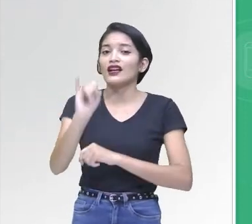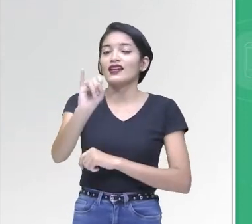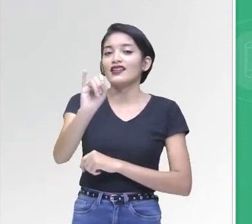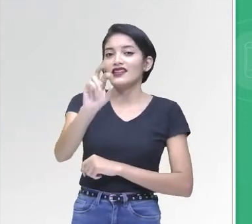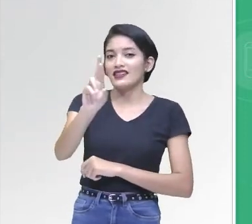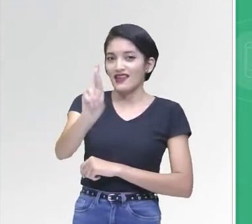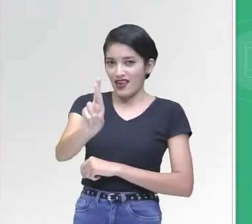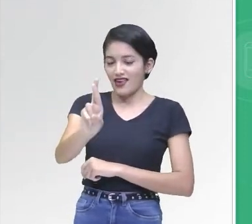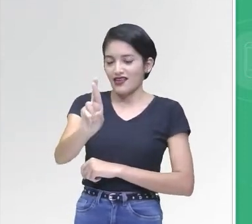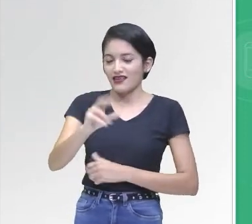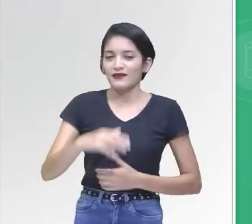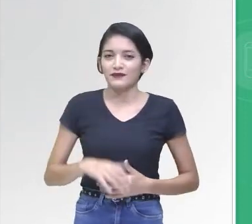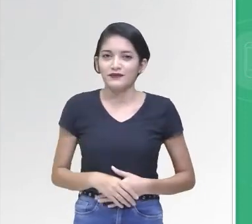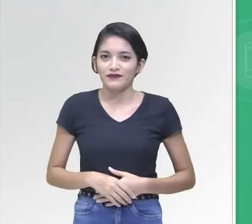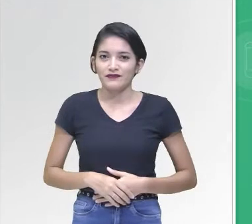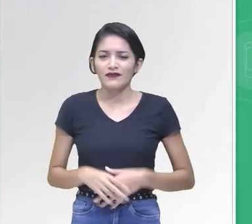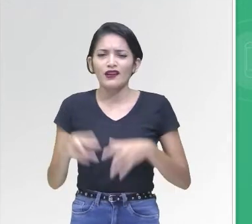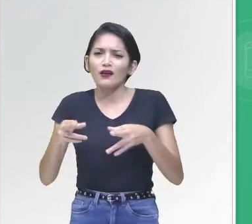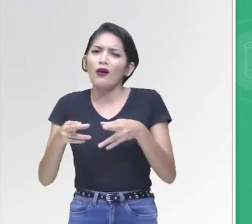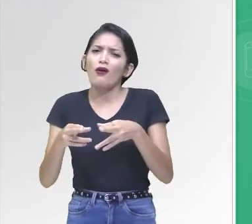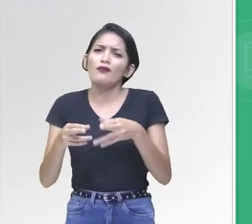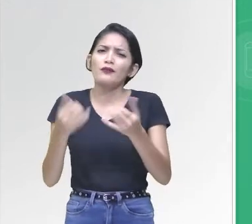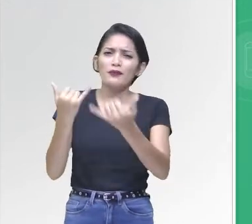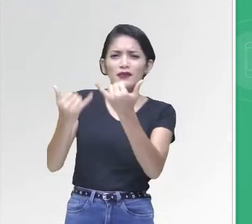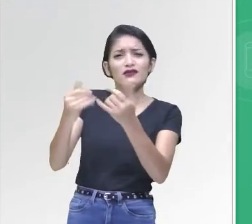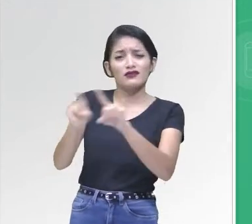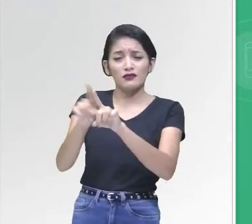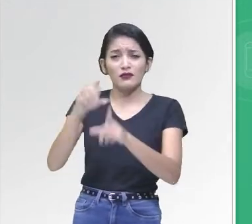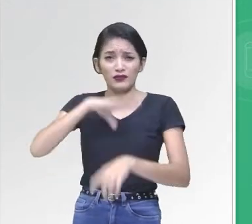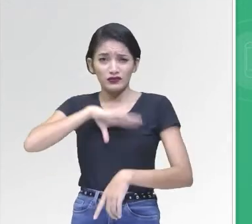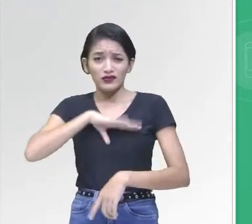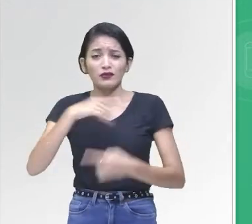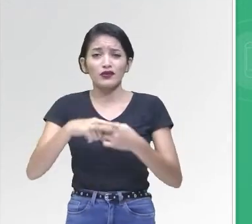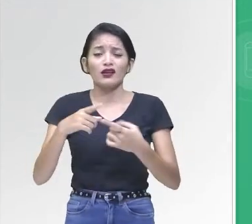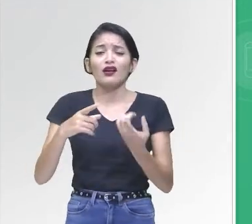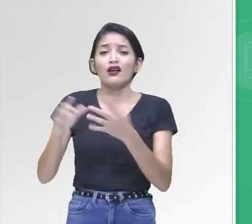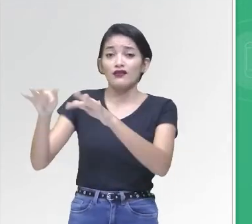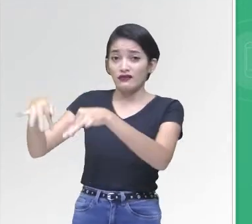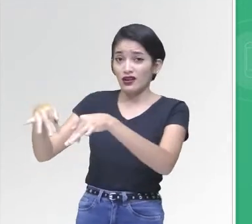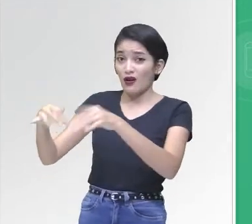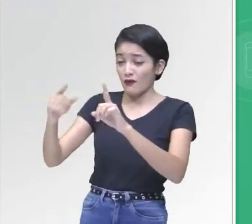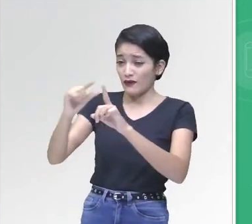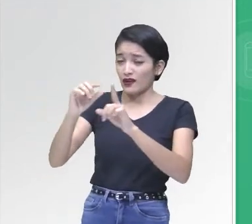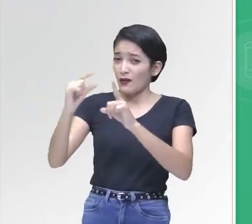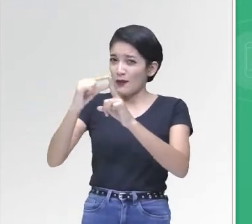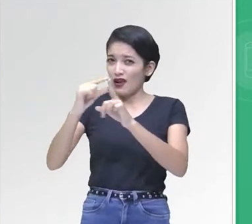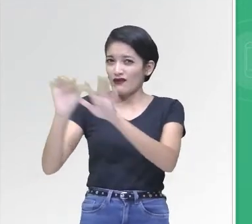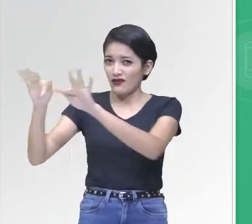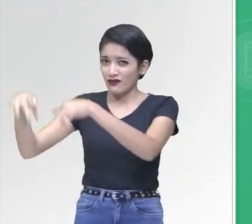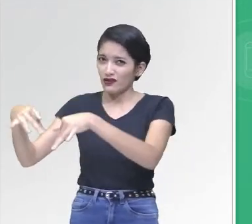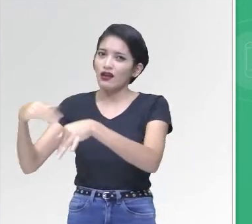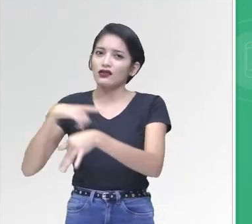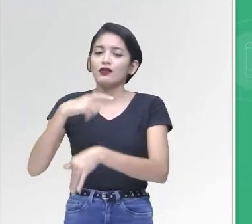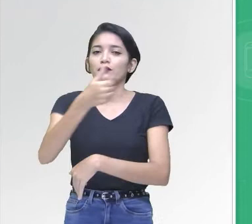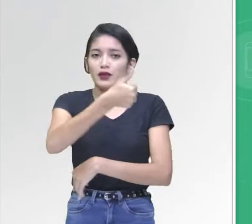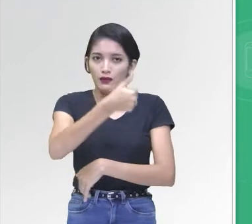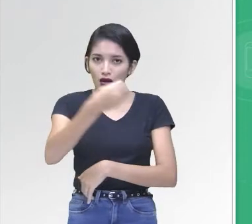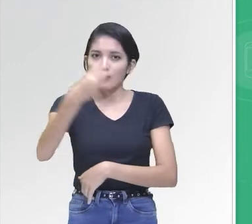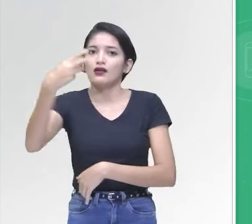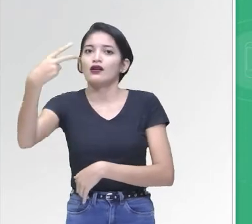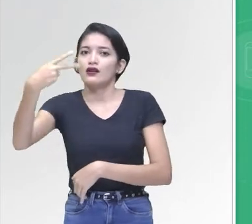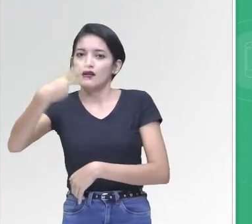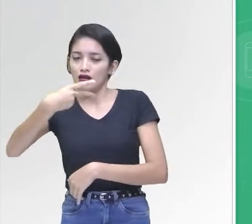IR, né? Igual que o português, não é verdade? Porque no português nós terminamos também na primeira, segunda e terceira conjugação,